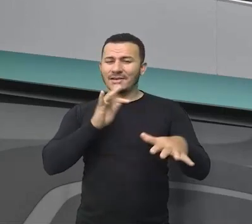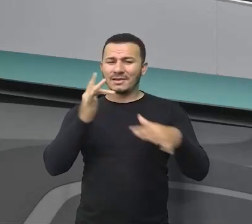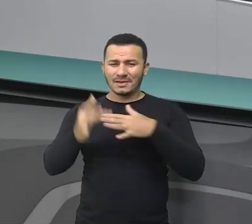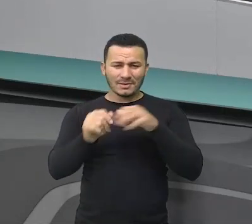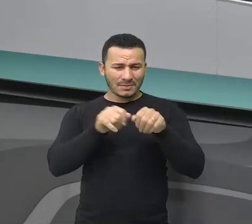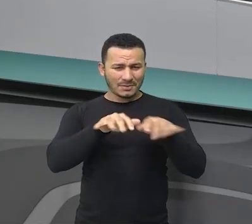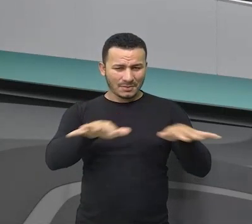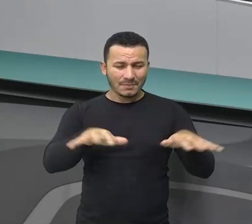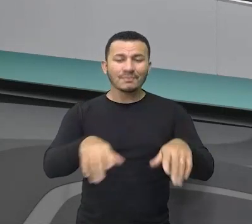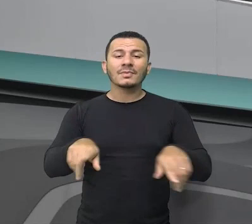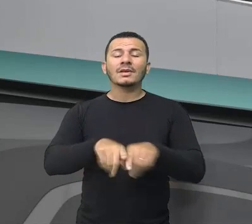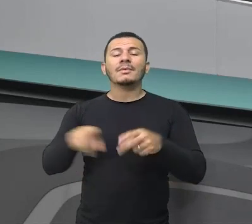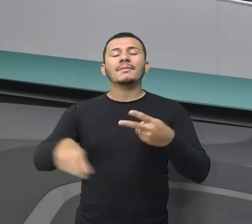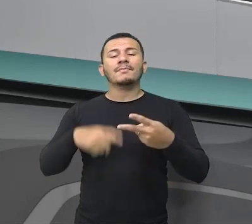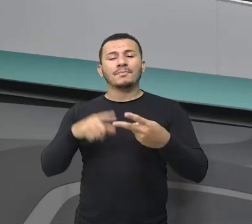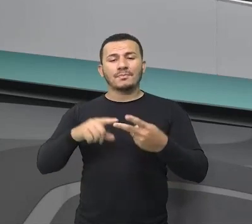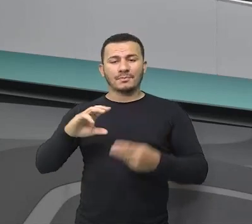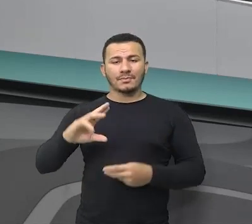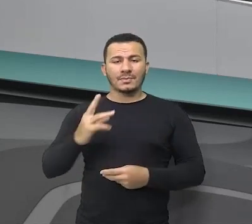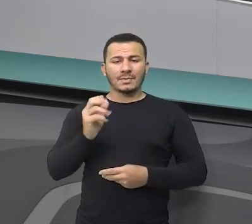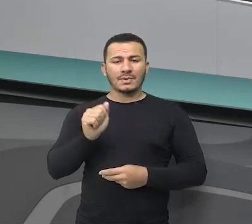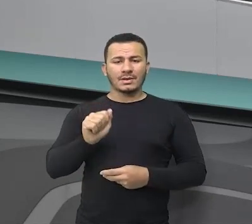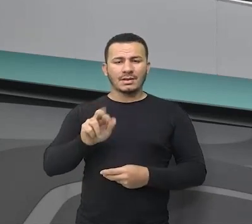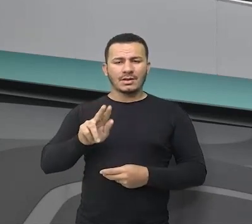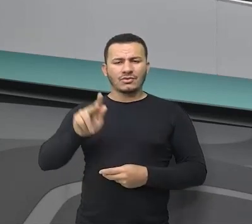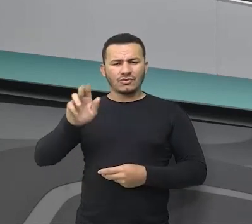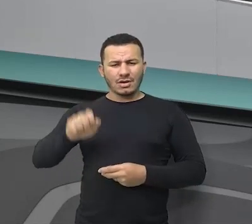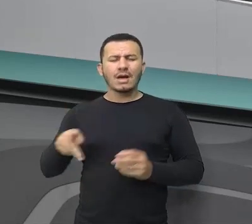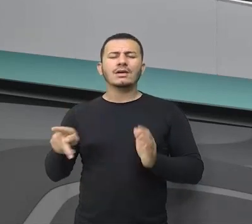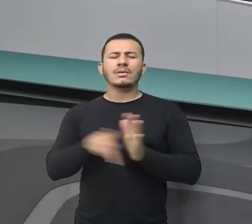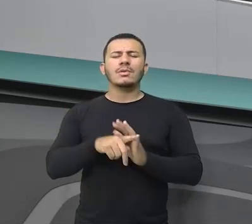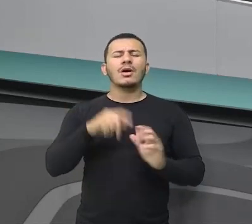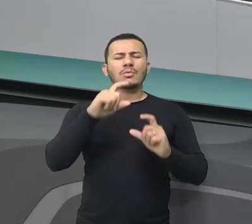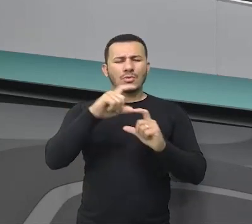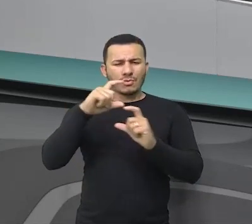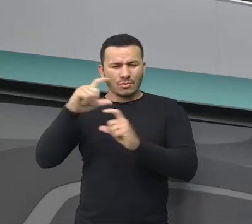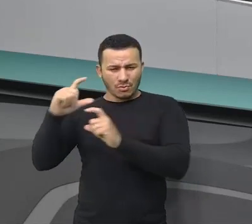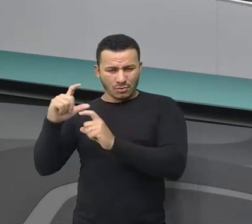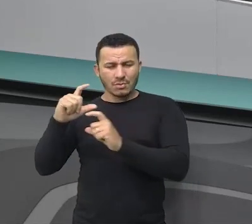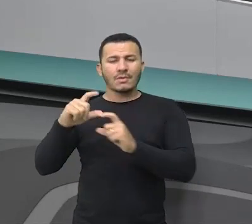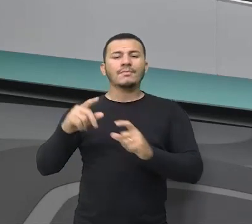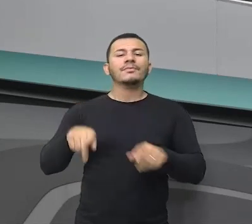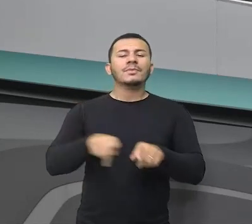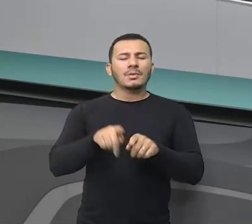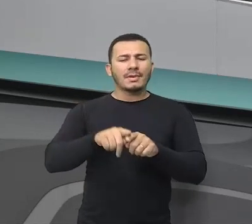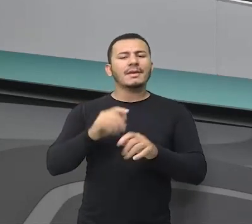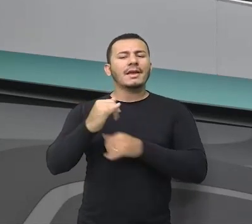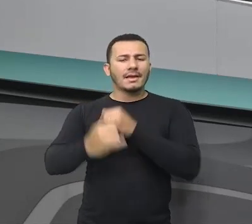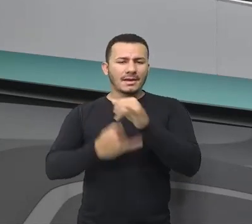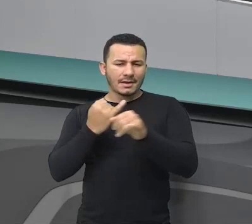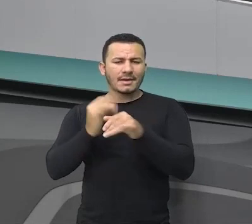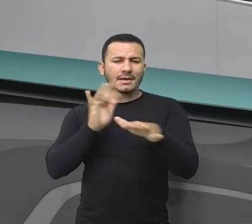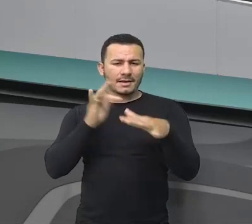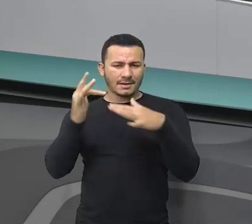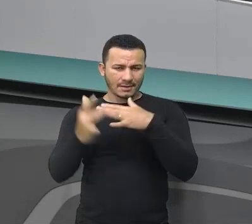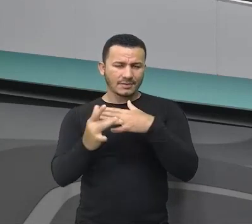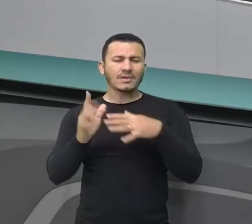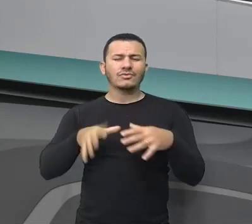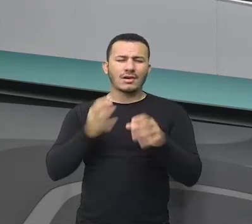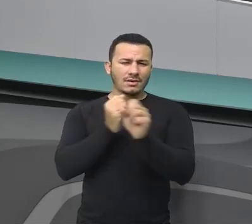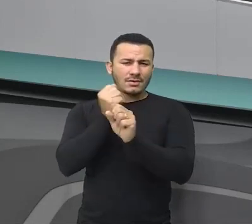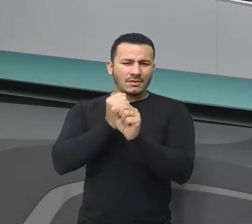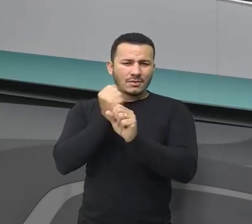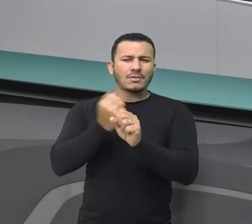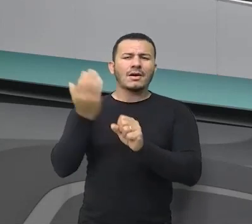a charge, que ganha também um novo fôlego com as redes sociais e o ambiente virtual, mas que já existe há mais tempo